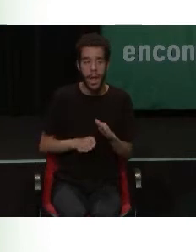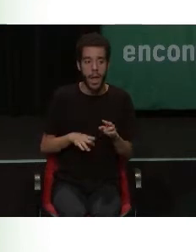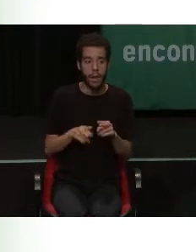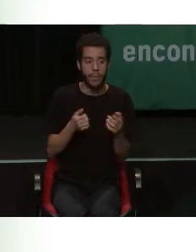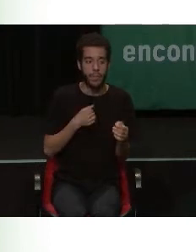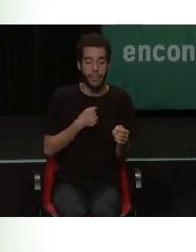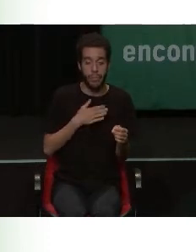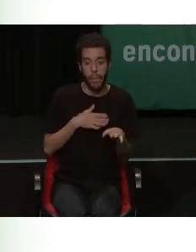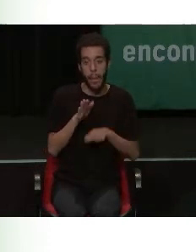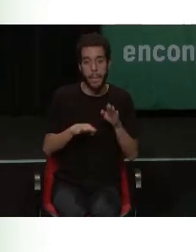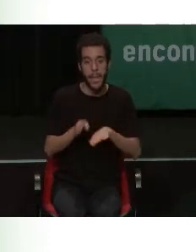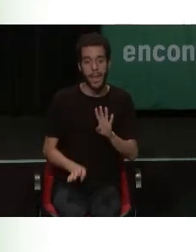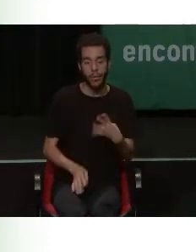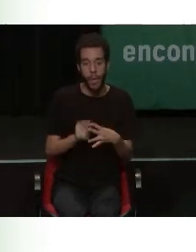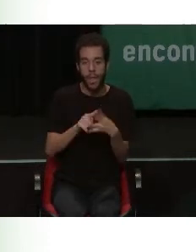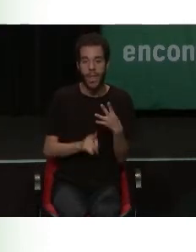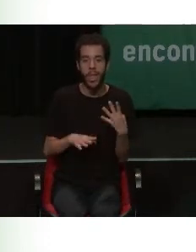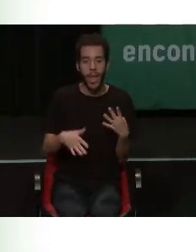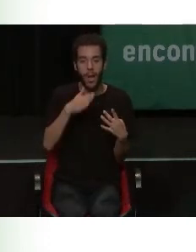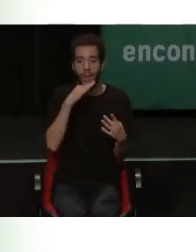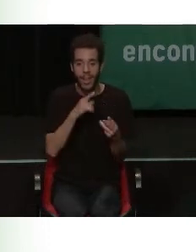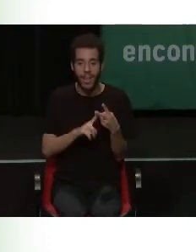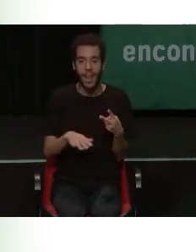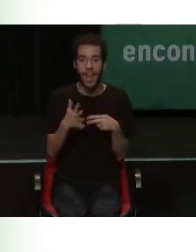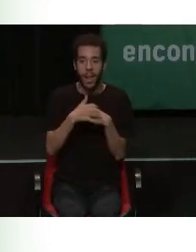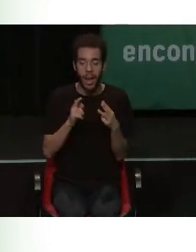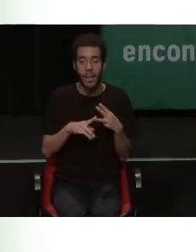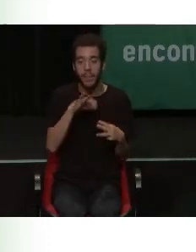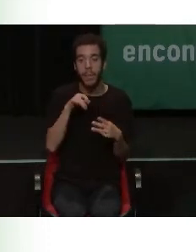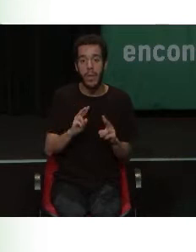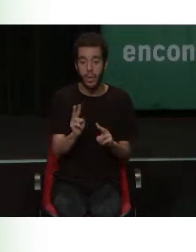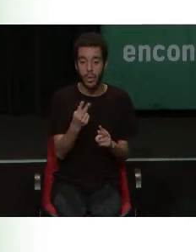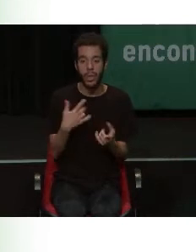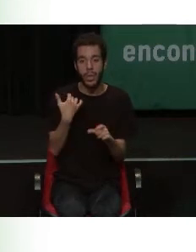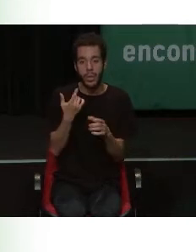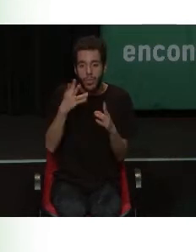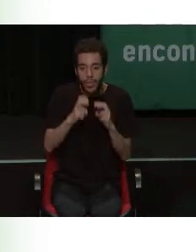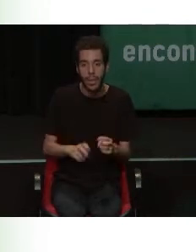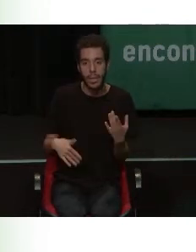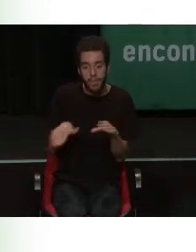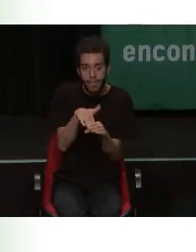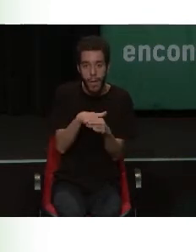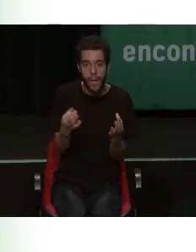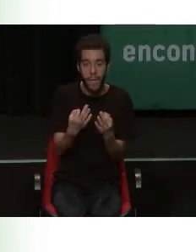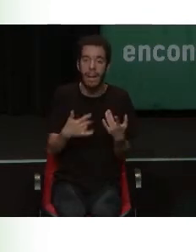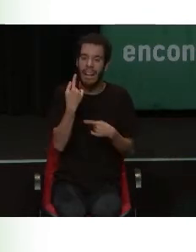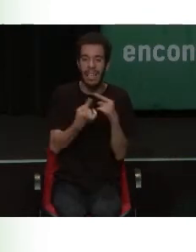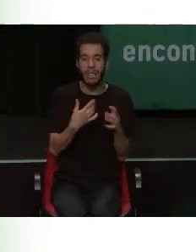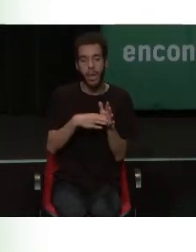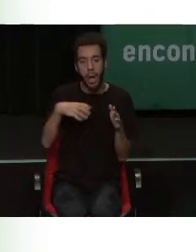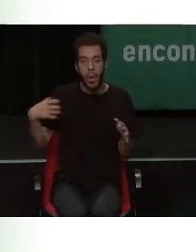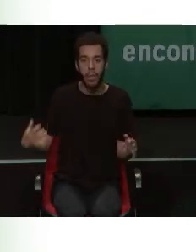aos gatos e às suas famílias que colaboraram no nosso estudo, que por vezes é